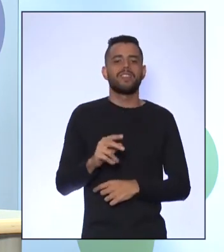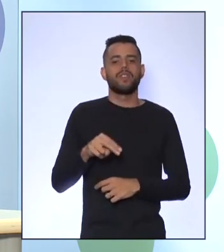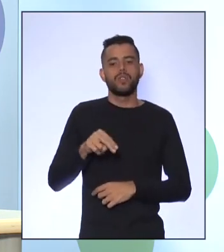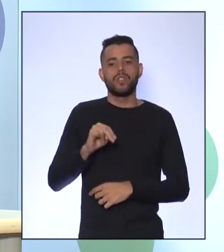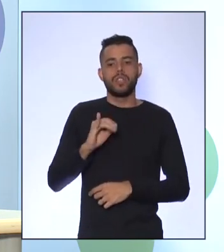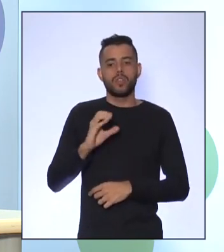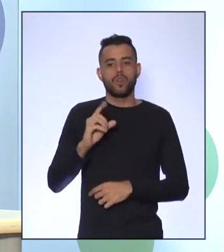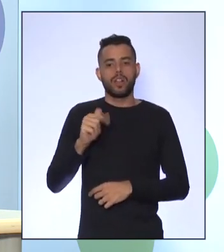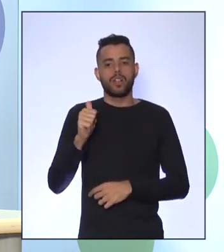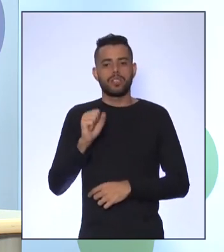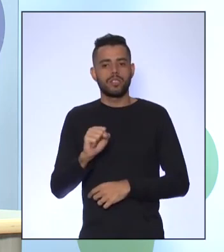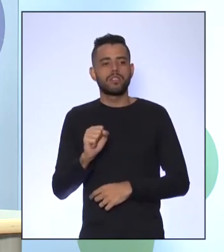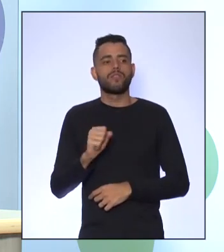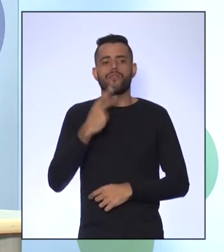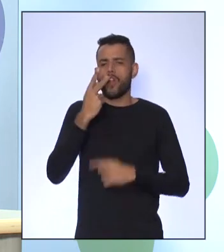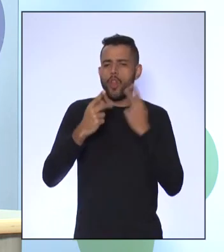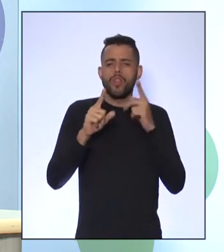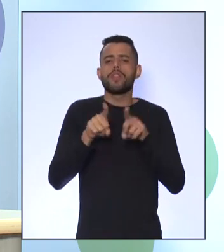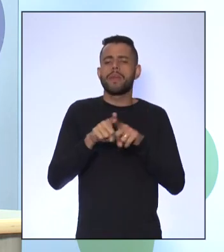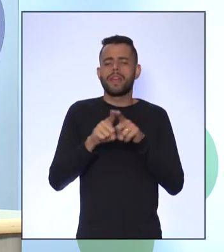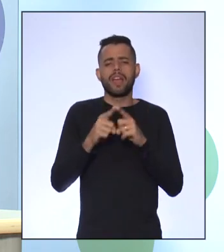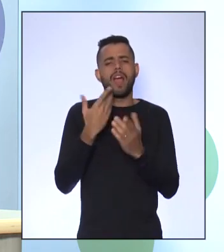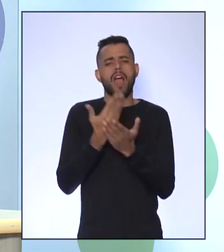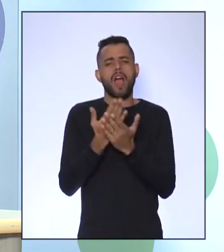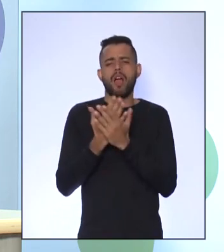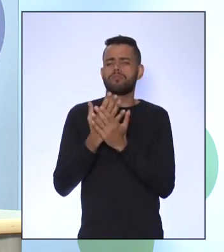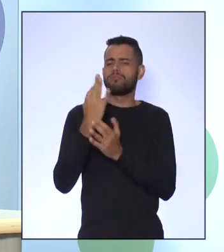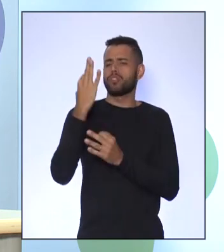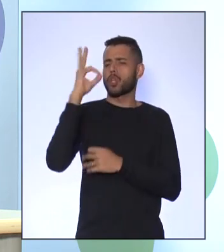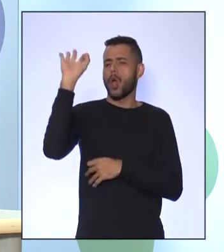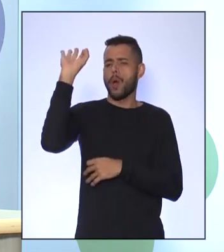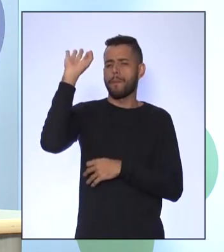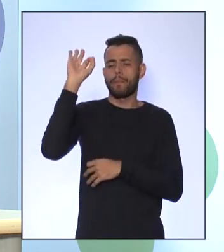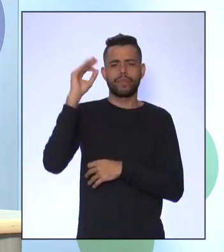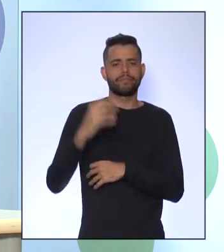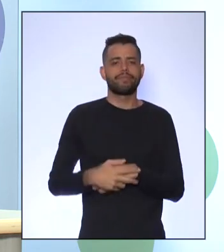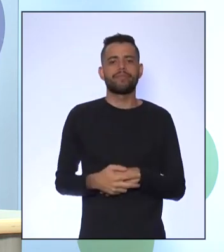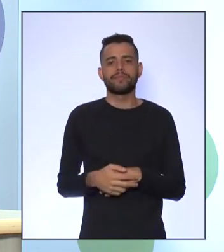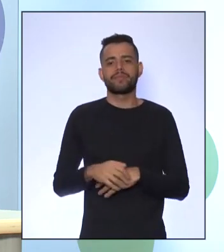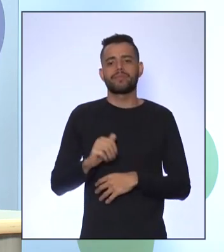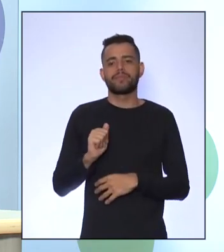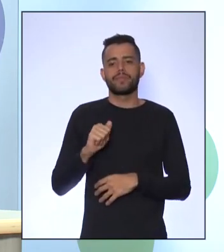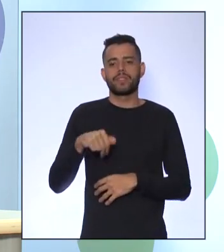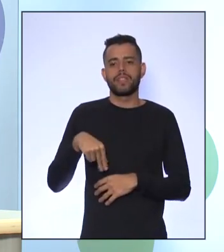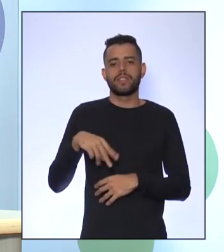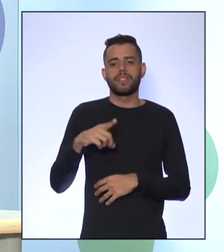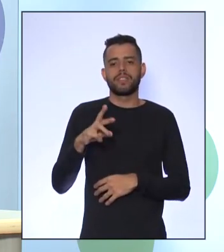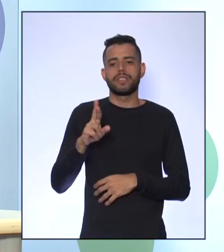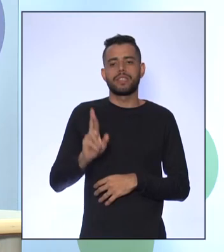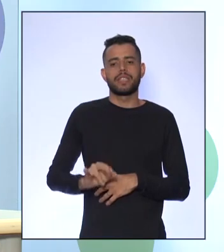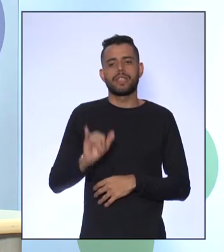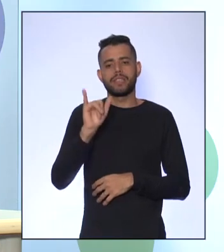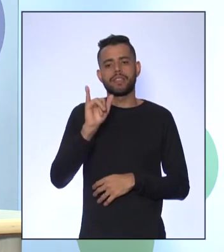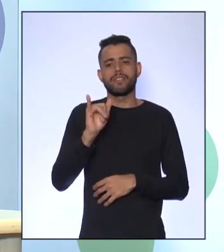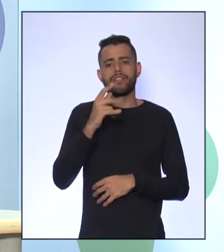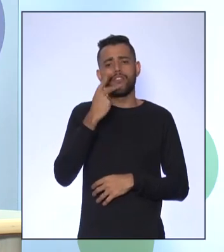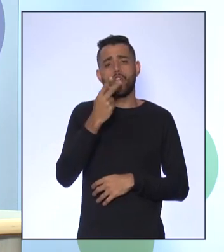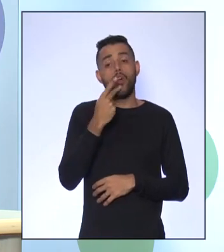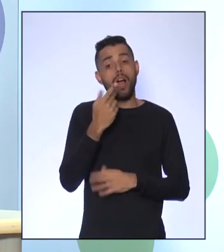Nicolas Ramos também comentou que a aula estava top. O Andrei Almeida nos fala que a aula estava